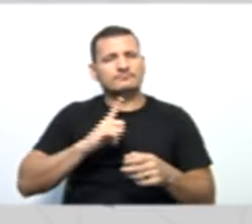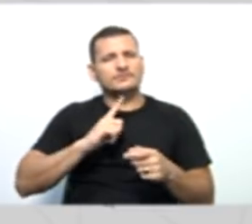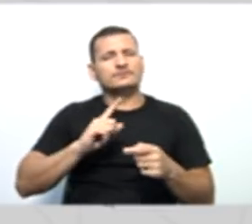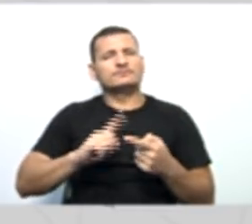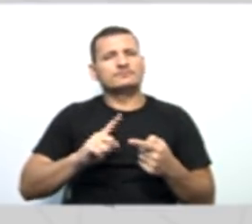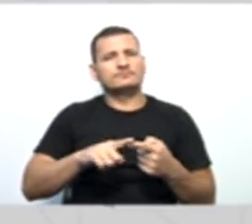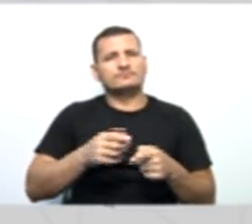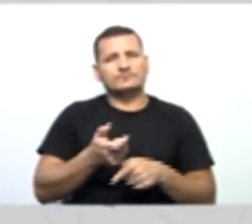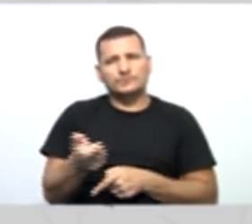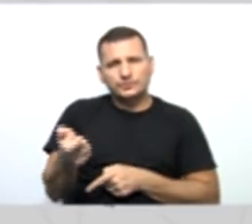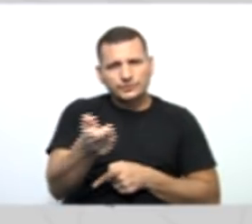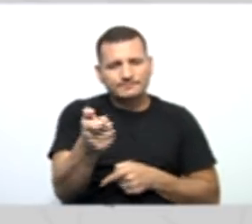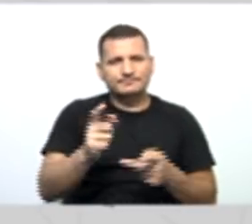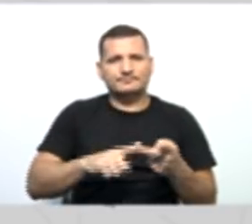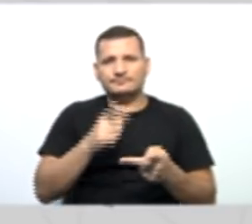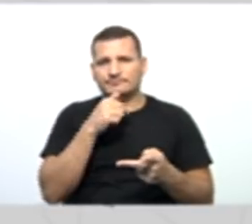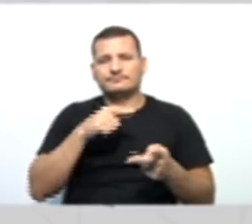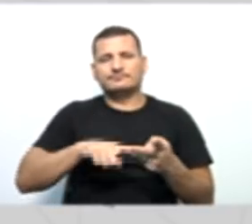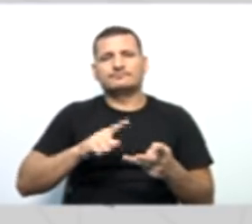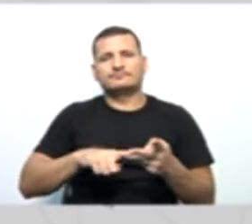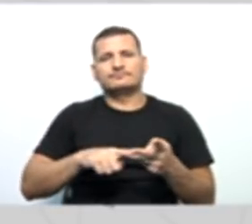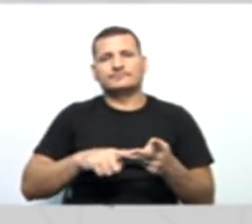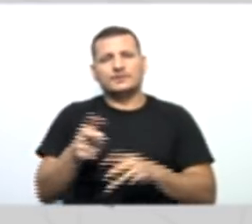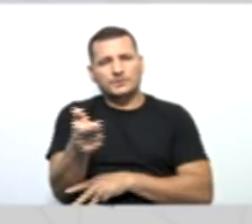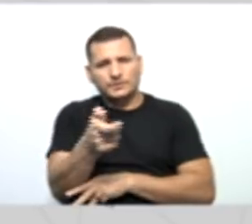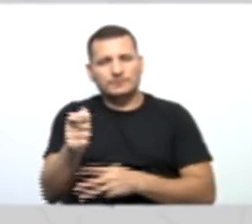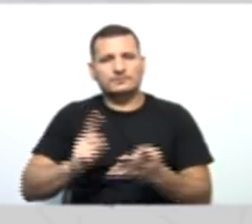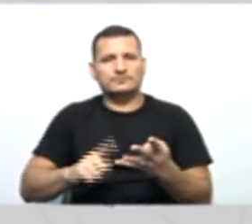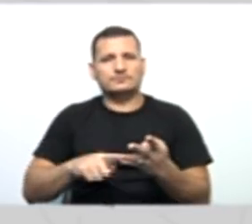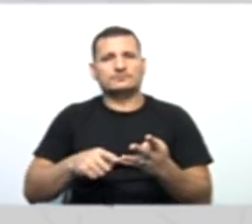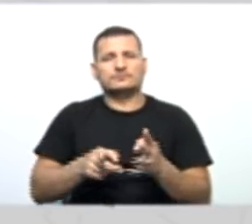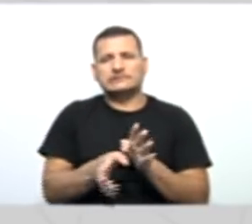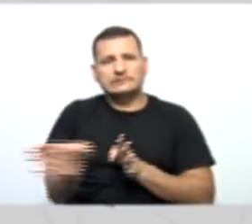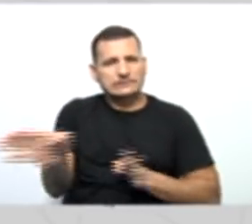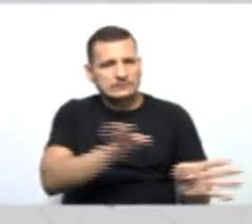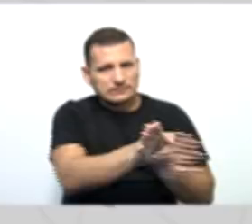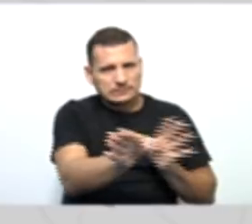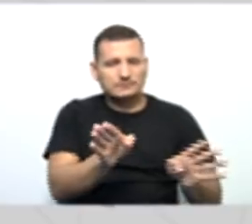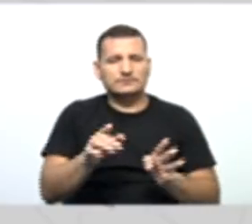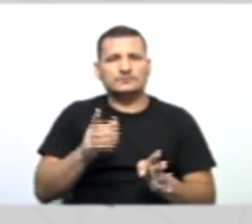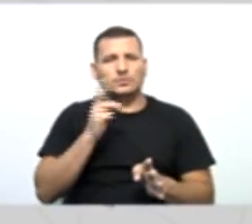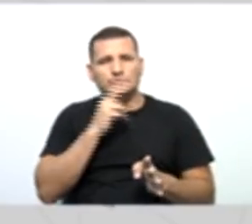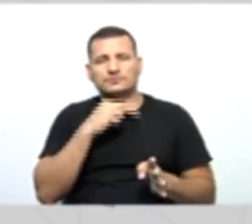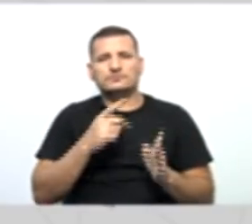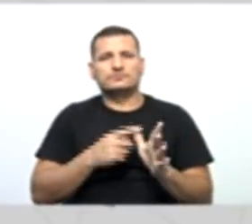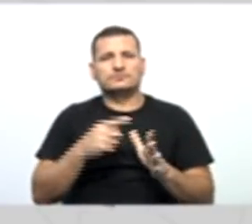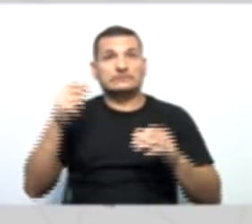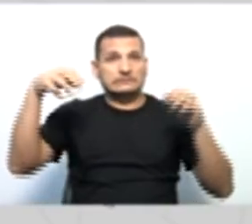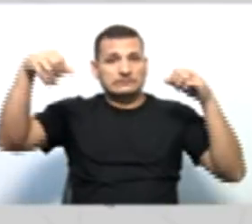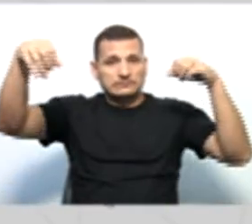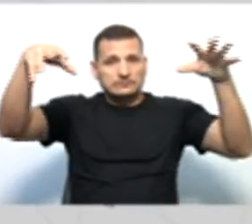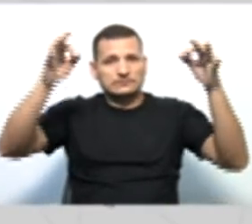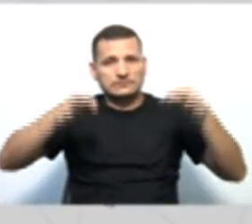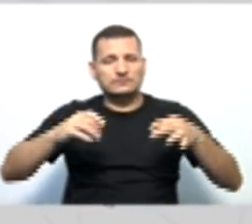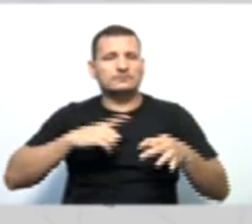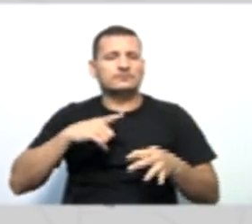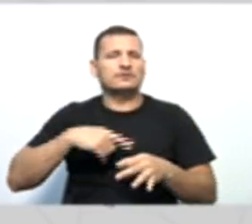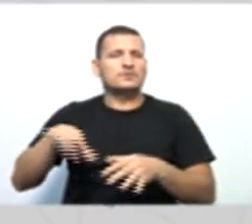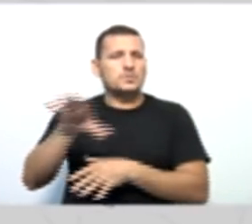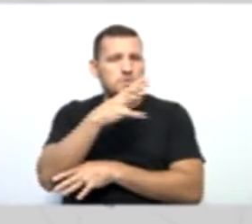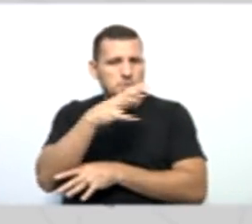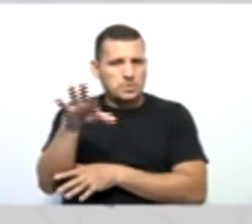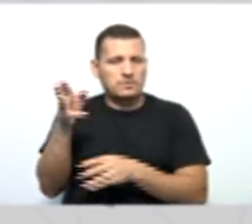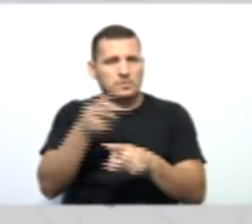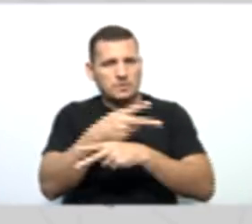incêndio, não é? De água, tem extintores, tem saída de emergência, tem iluminação correta, tá? Tem ventilação. Então